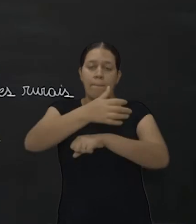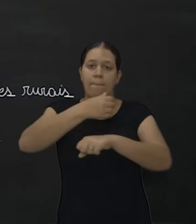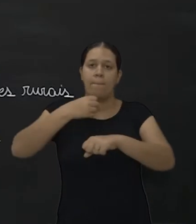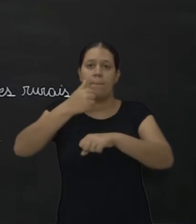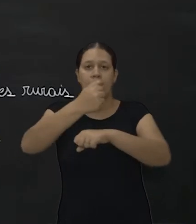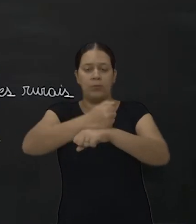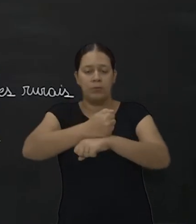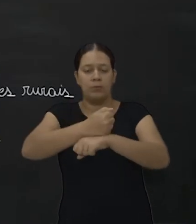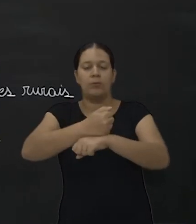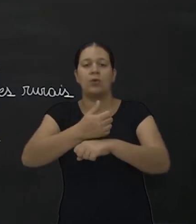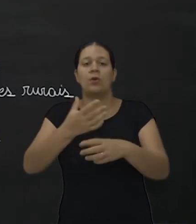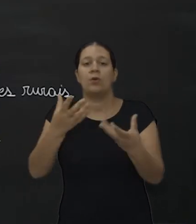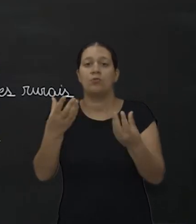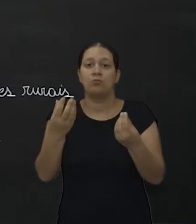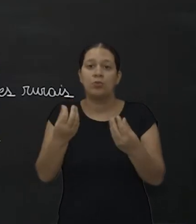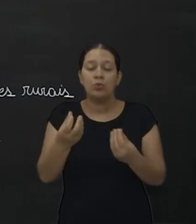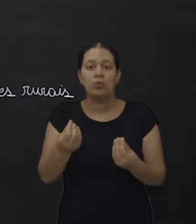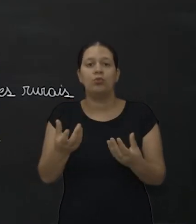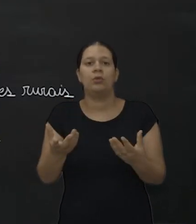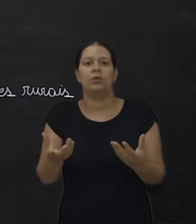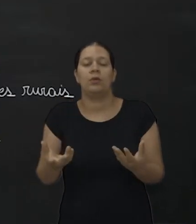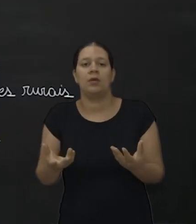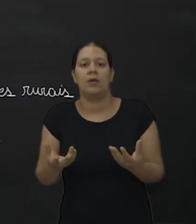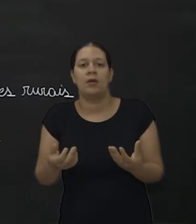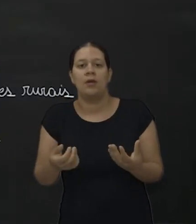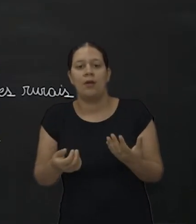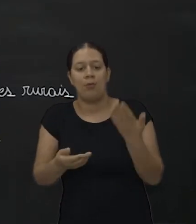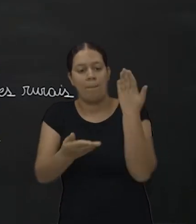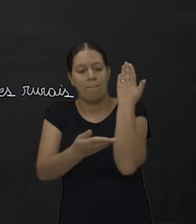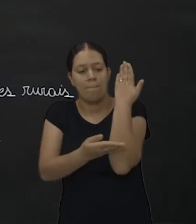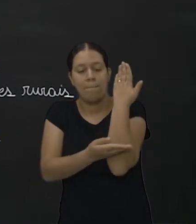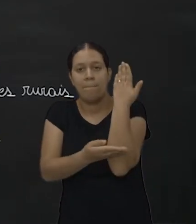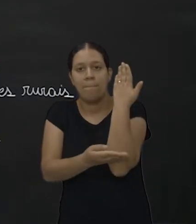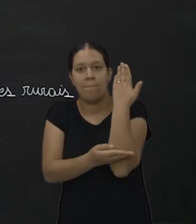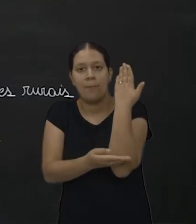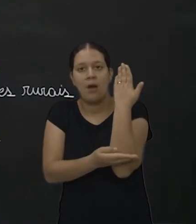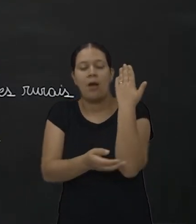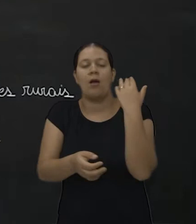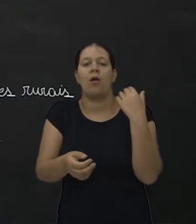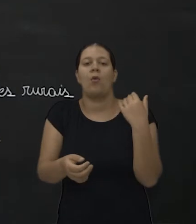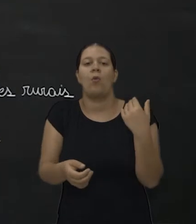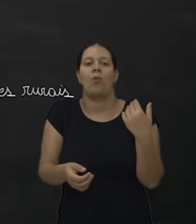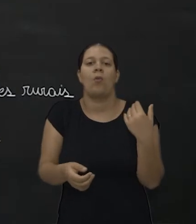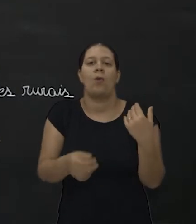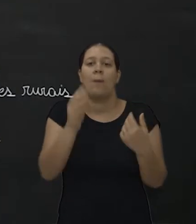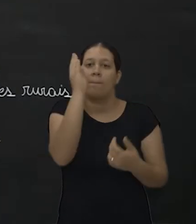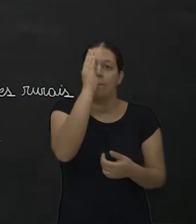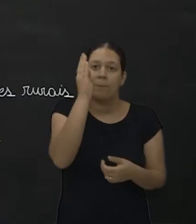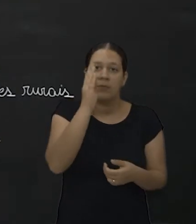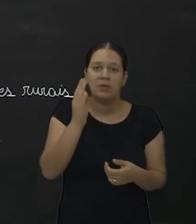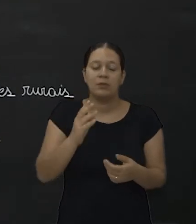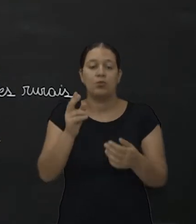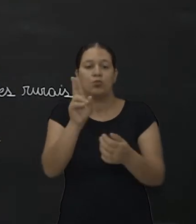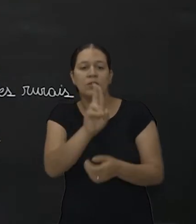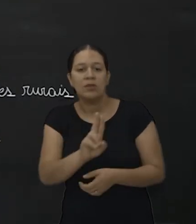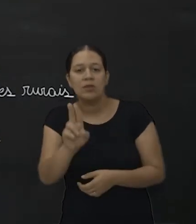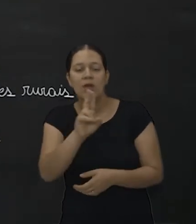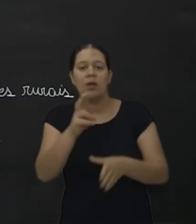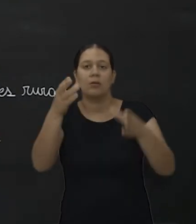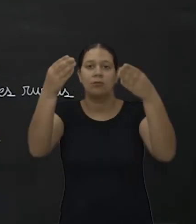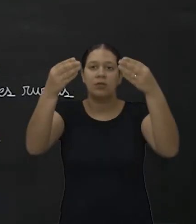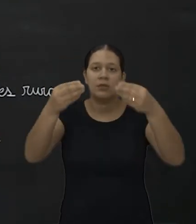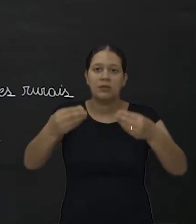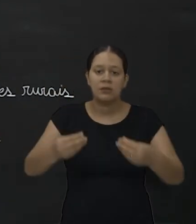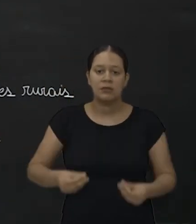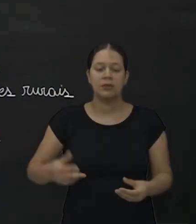houve muita exploração de uma árvore, né? O pau-brasil, utilizada para tinturaria, para tecidos. Só que